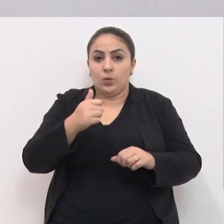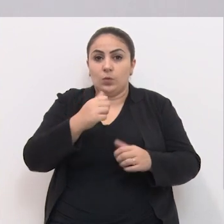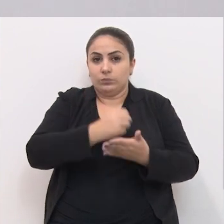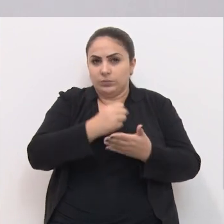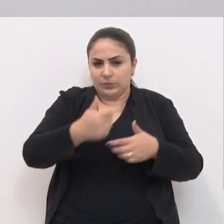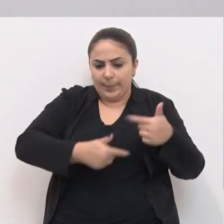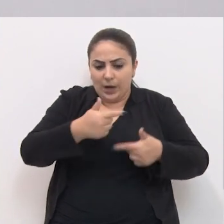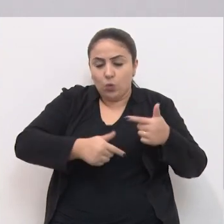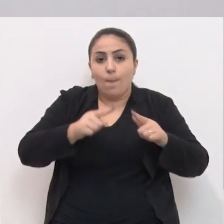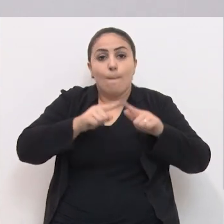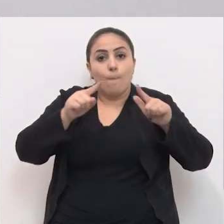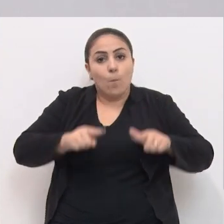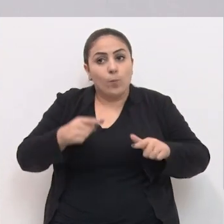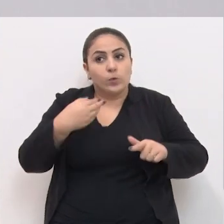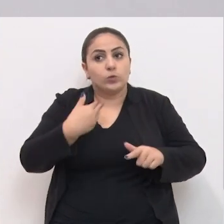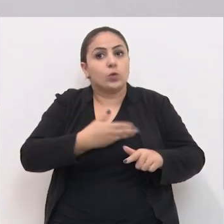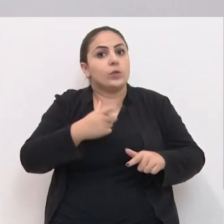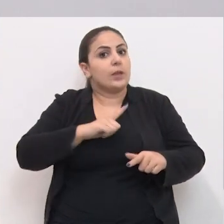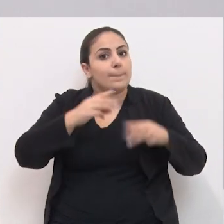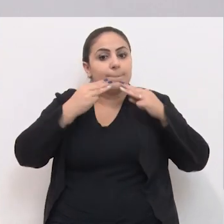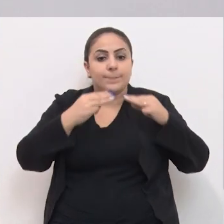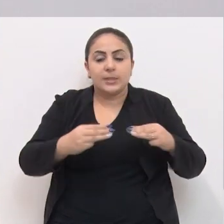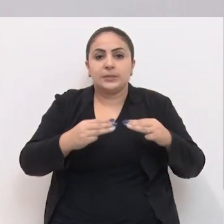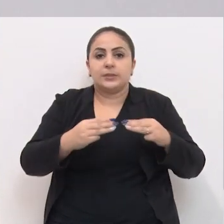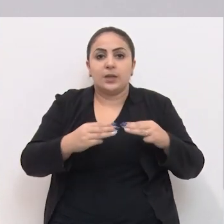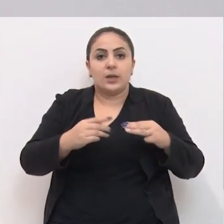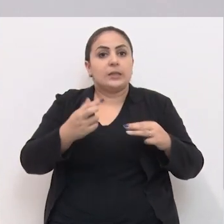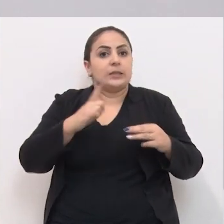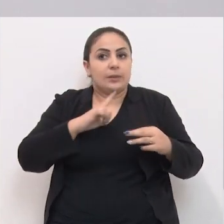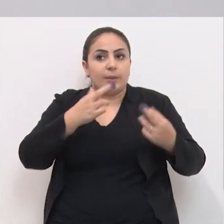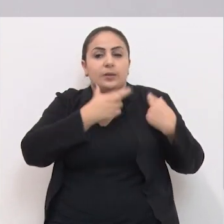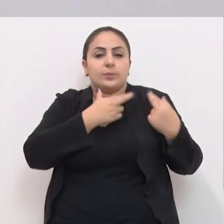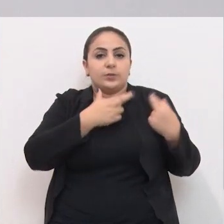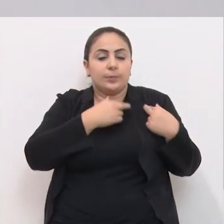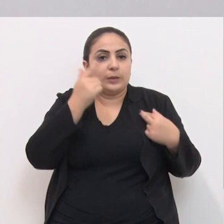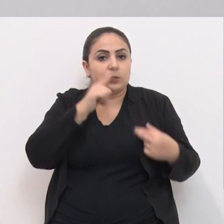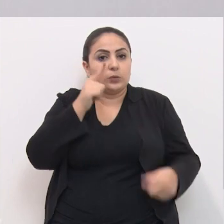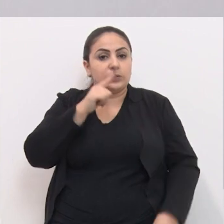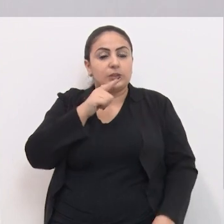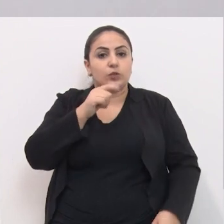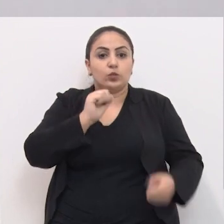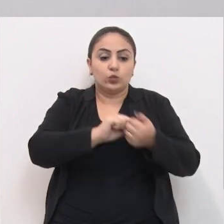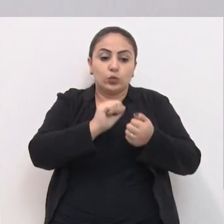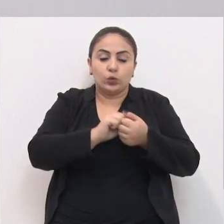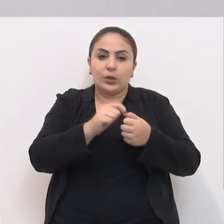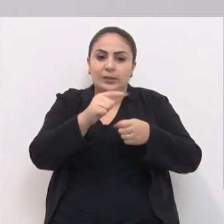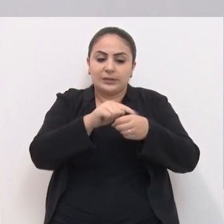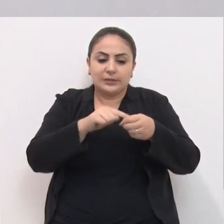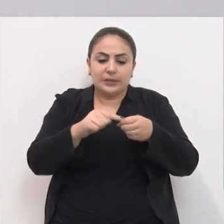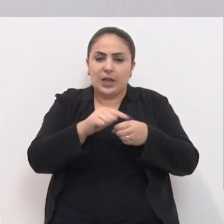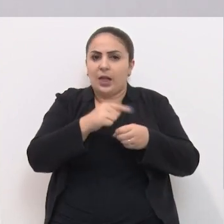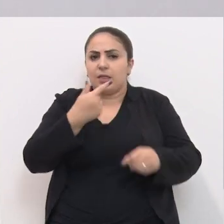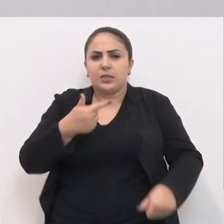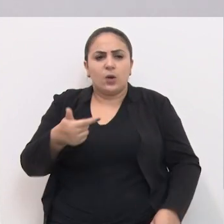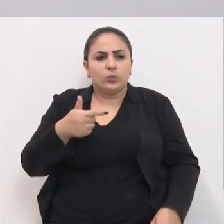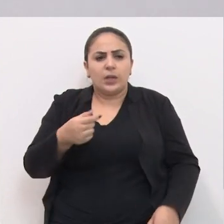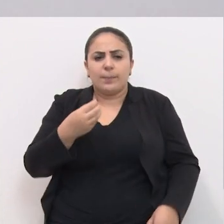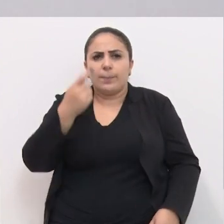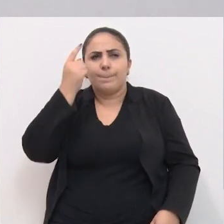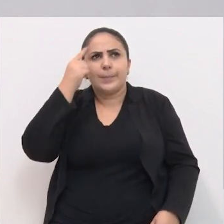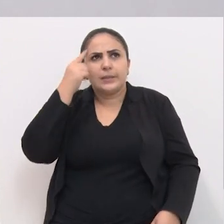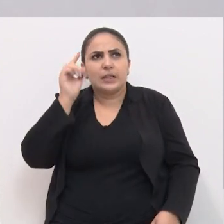ser, então, pago. Nós temos vários exemplos que a gente pode trazer de pessoas que tiveram diminuição no